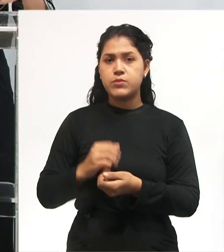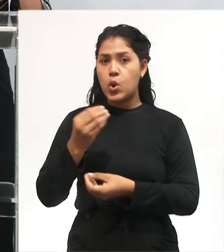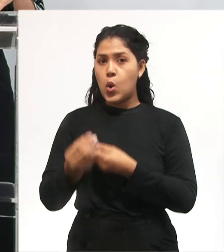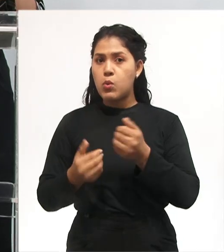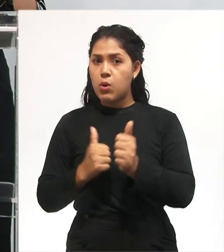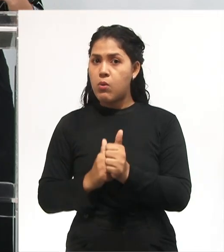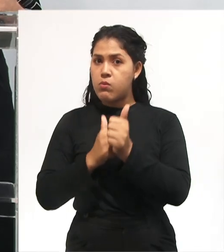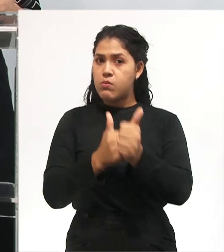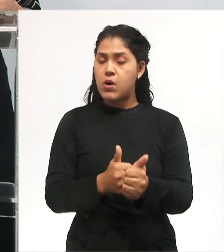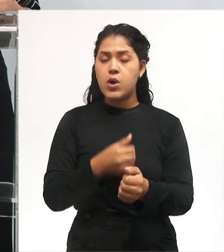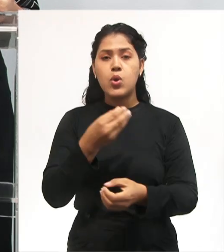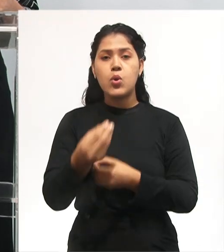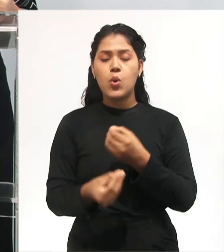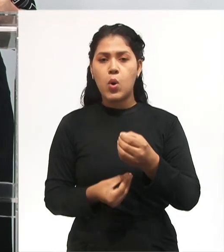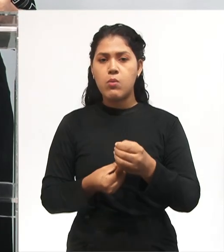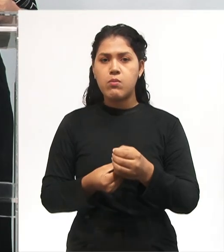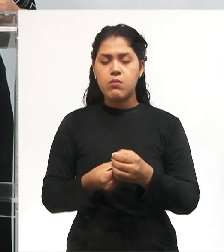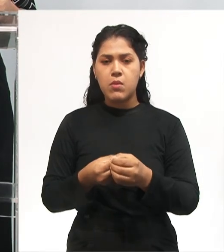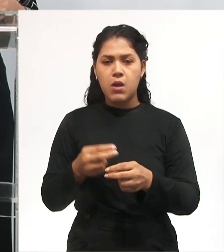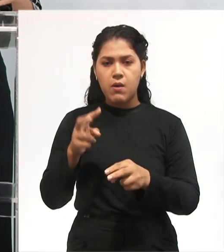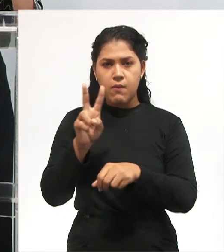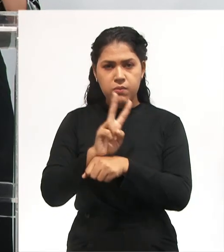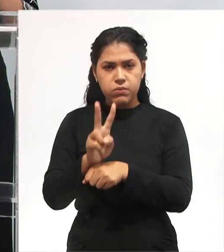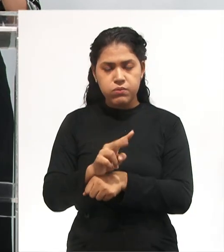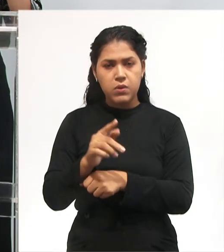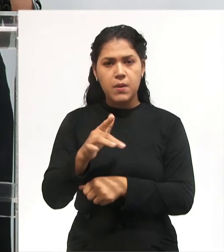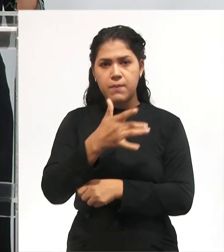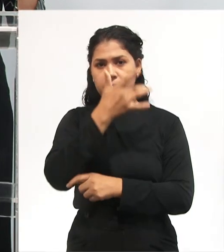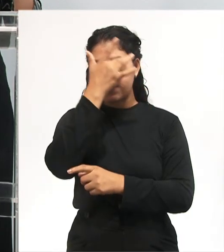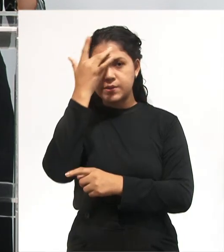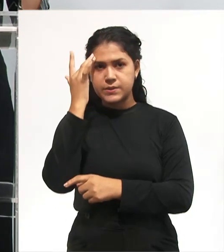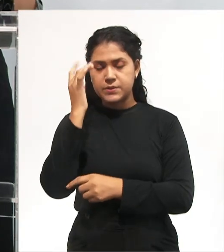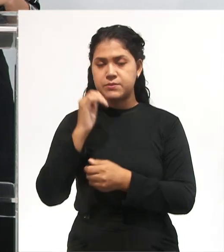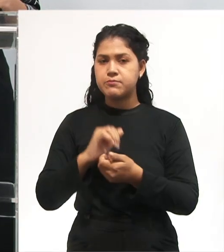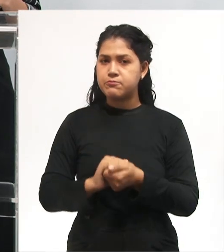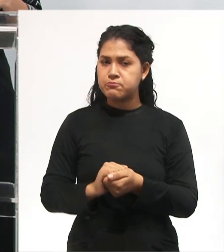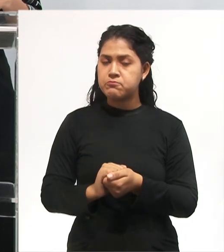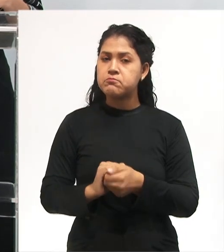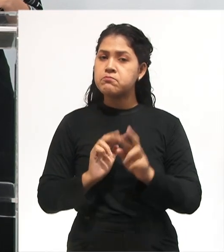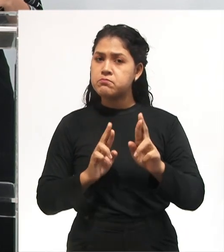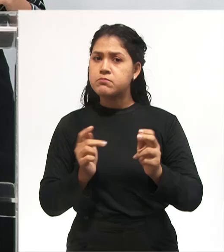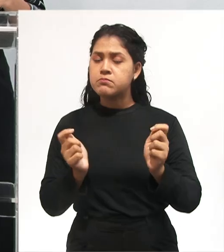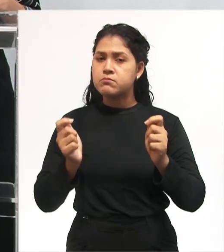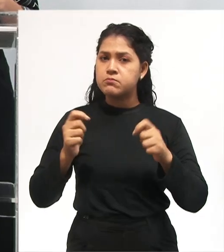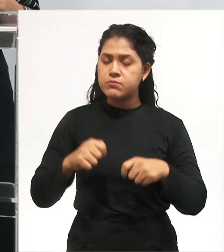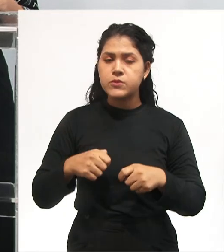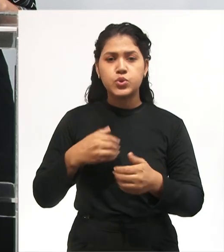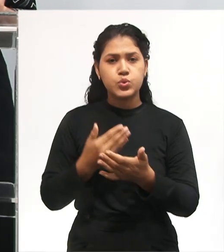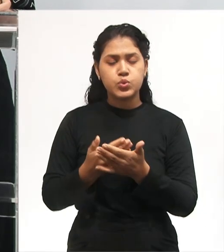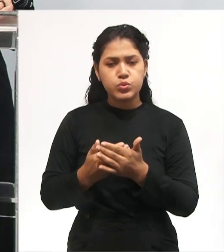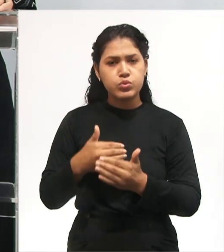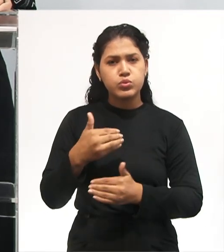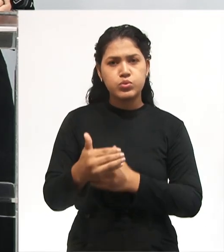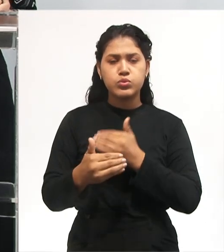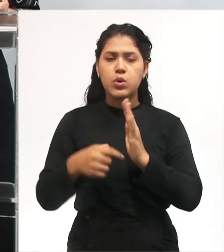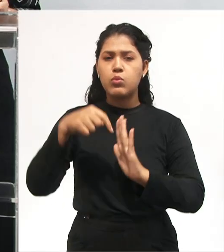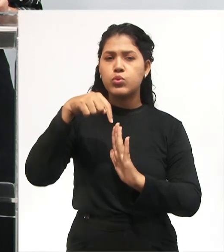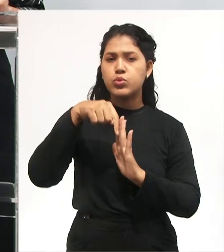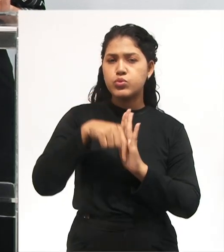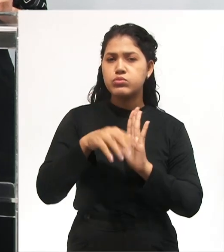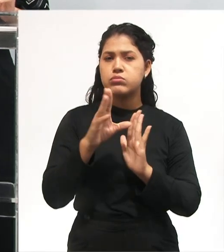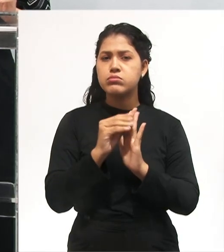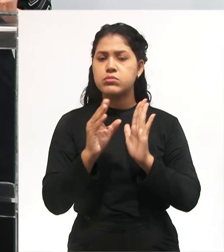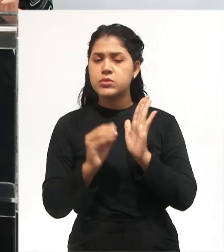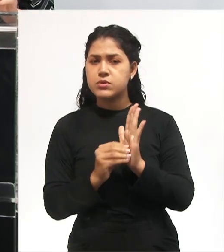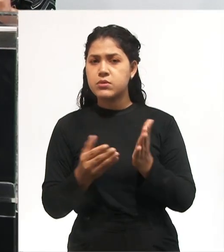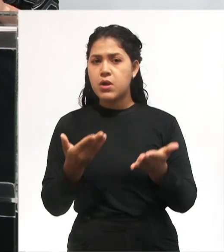elas e como eu monitoro essas pessoas. Eu espero que você tenha aprofundado mais o conhecimento de vocês com essa aula,